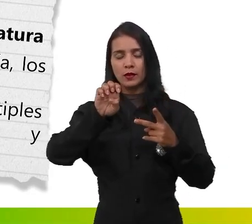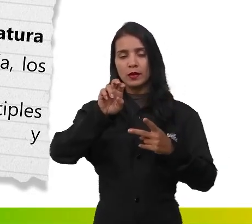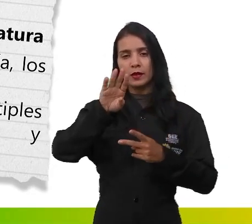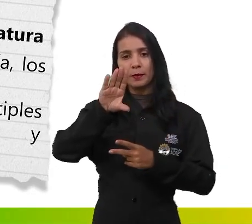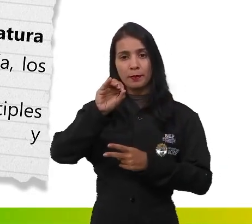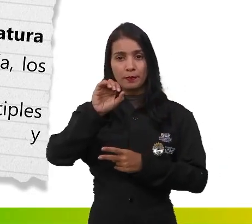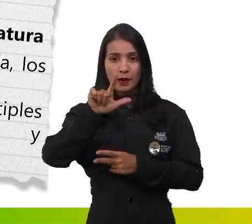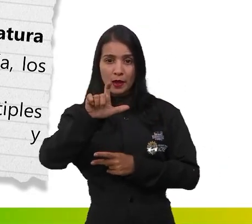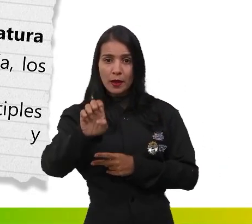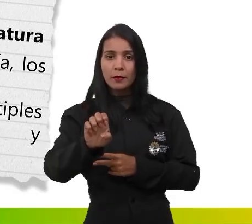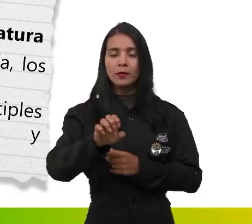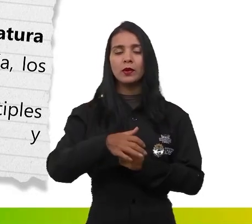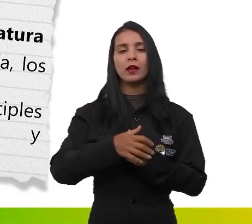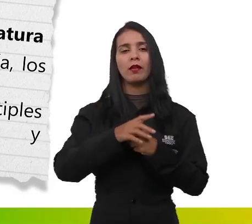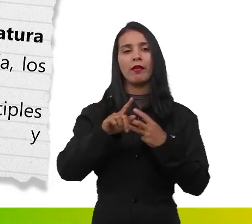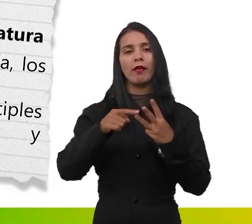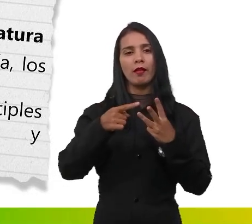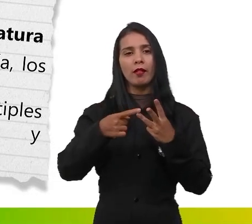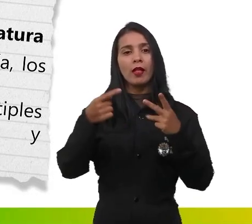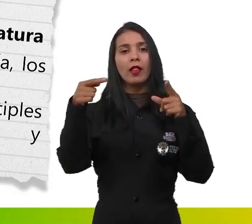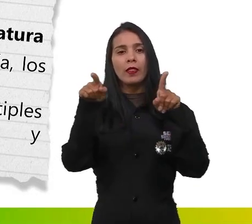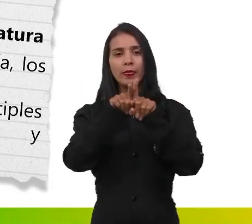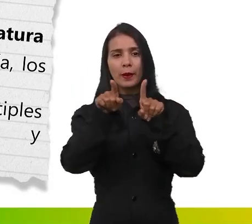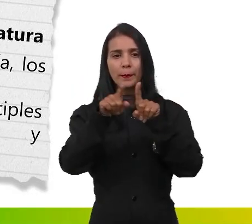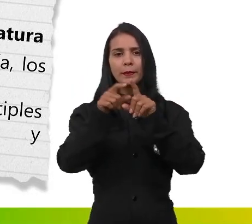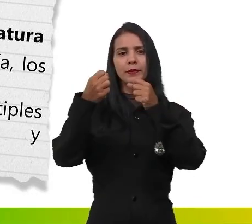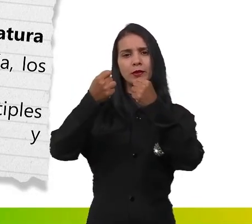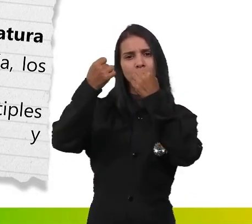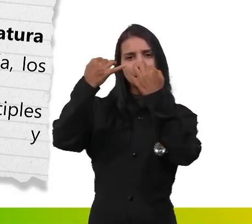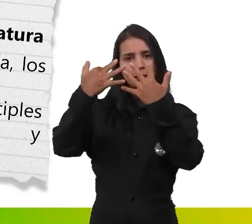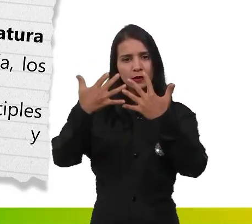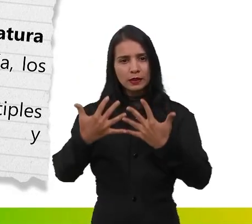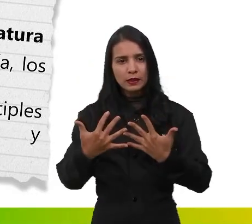do exagero, falamos um pouco delas também.